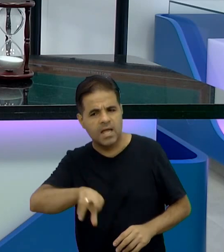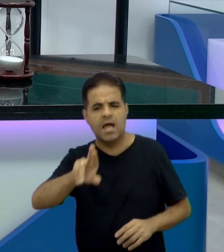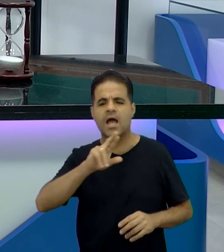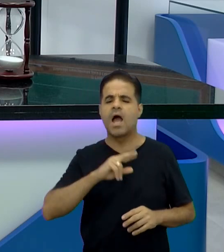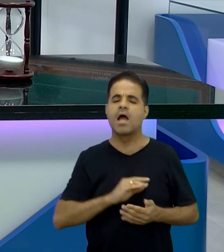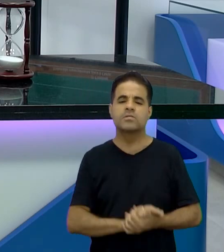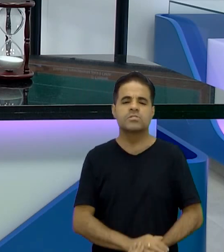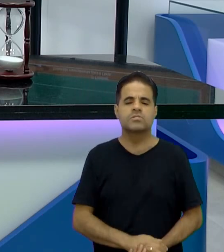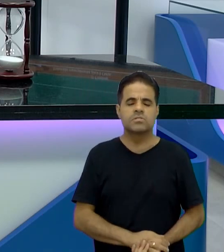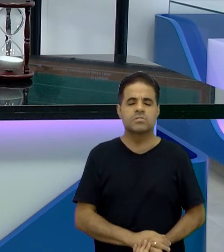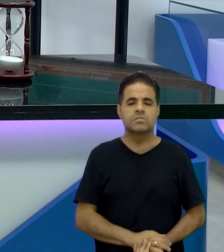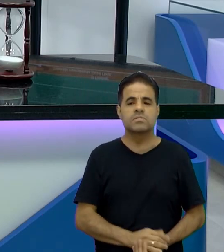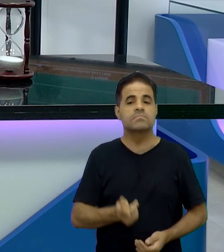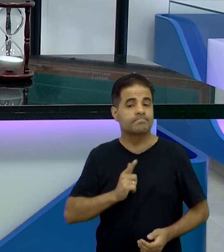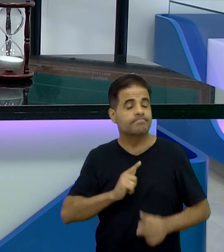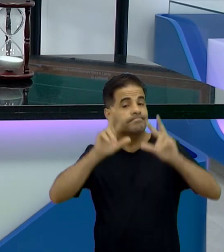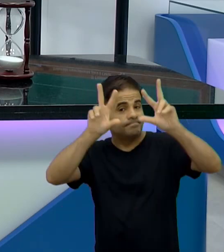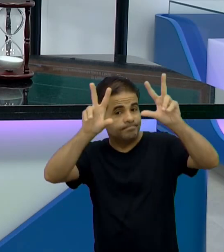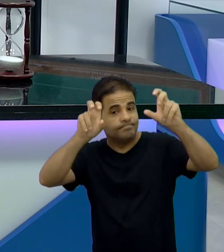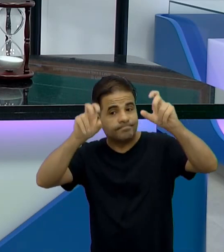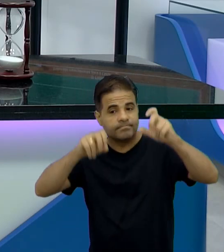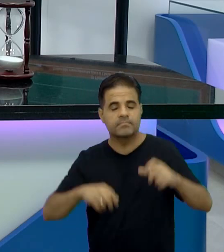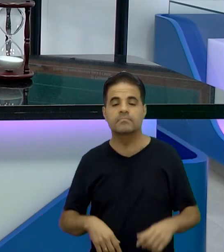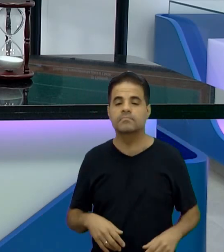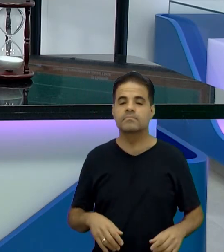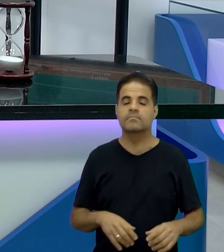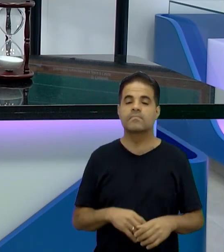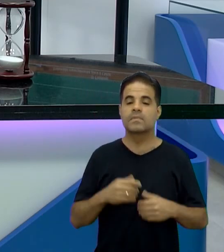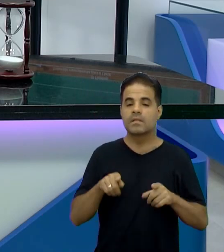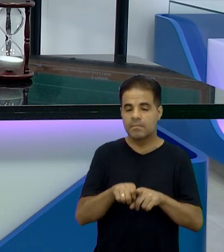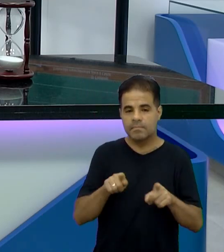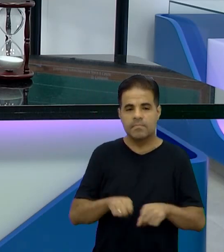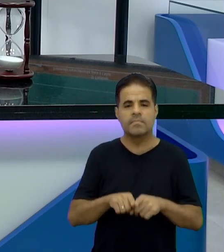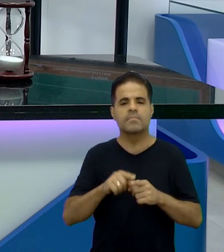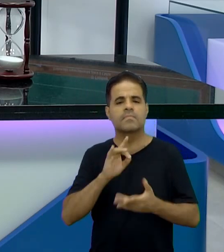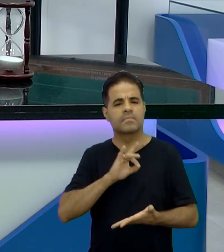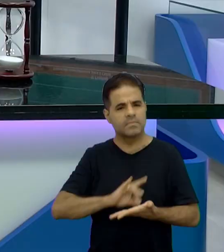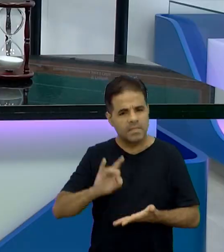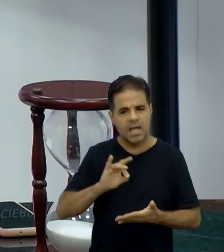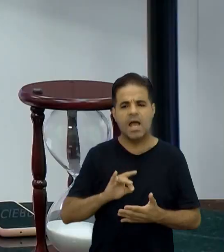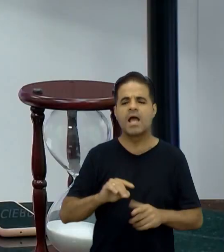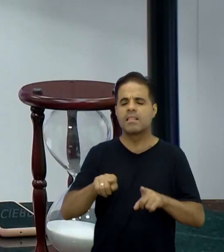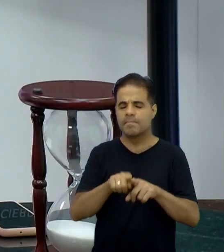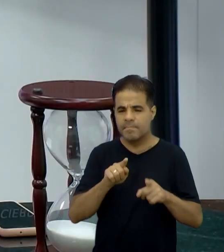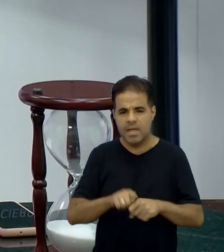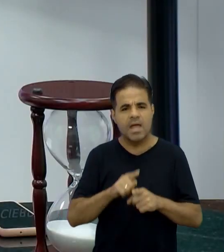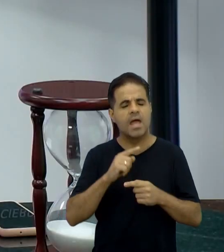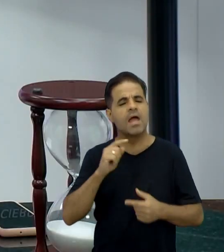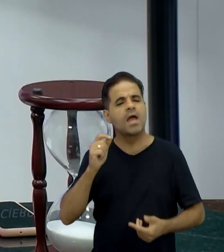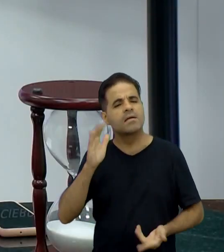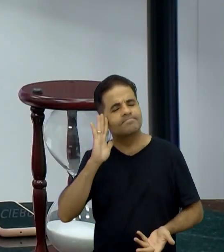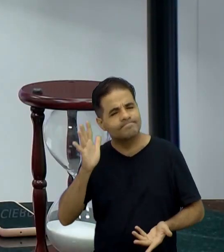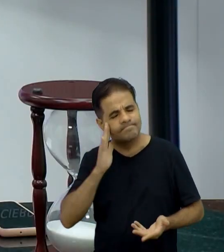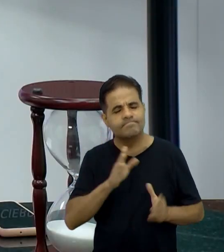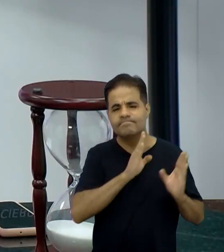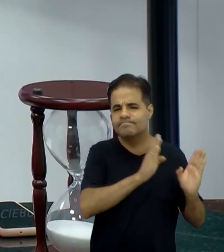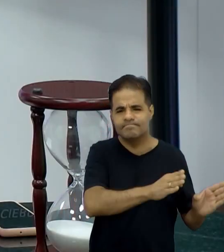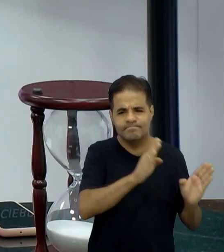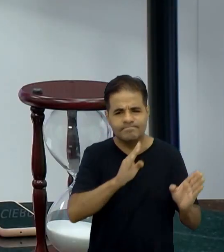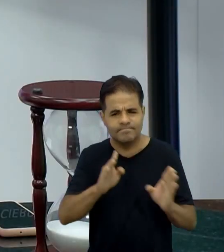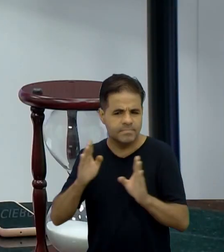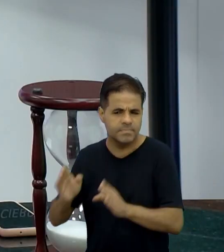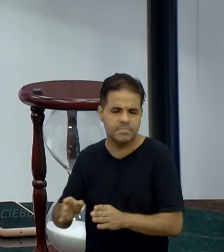religiosidade, e tem a questão também do capacitismo, sim, etarismo, e se a gente for pensar, assim, são